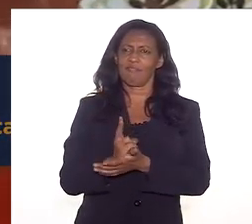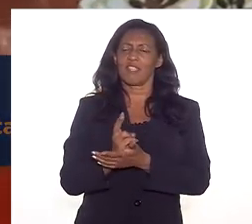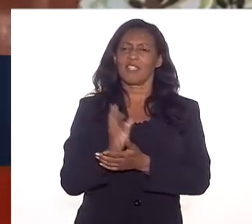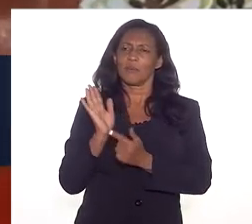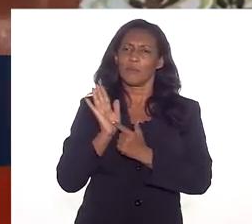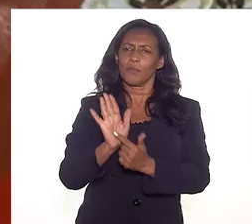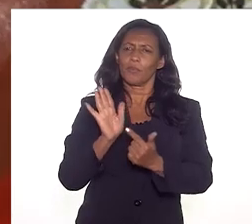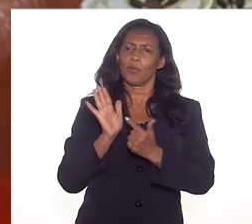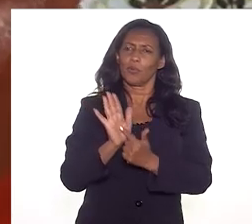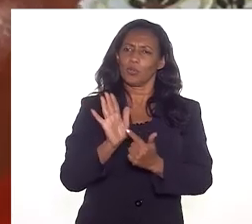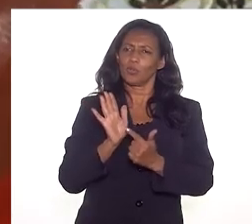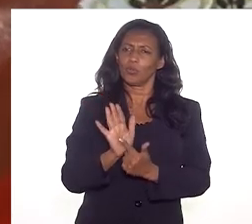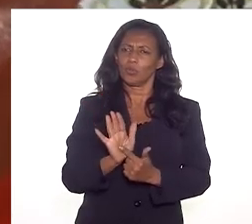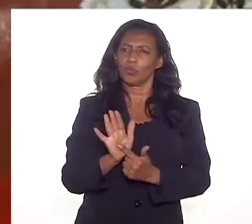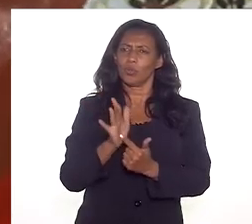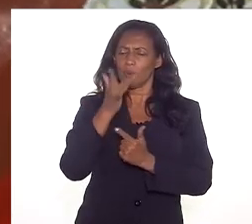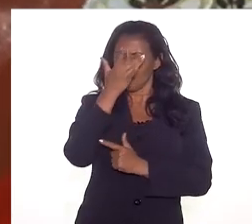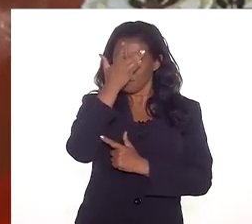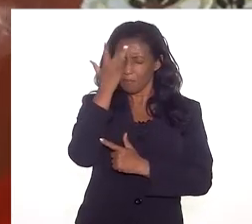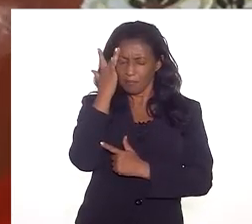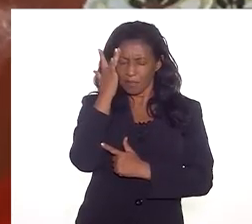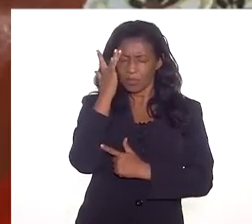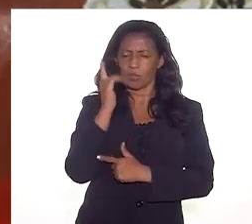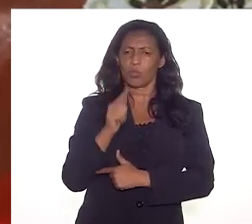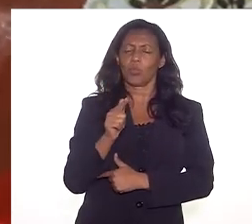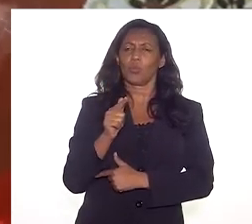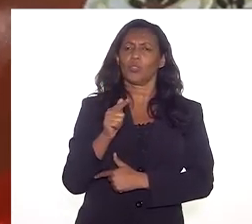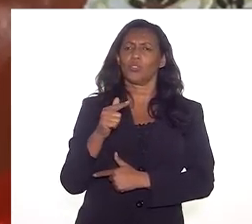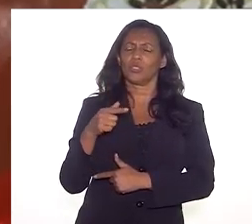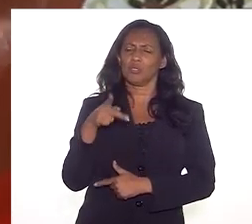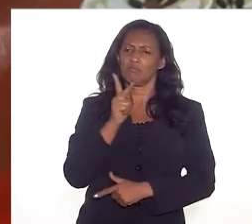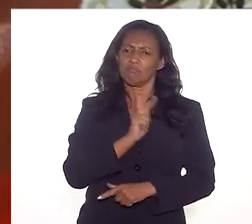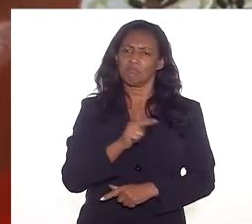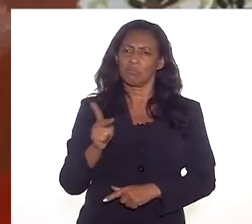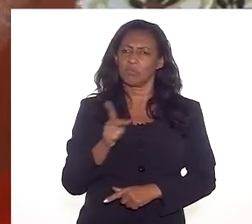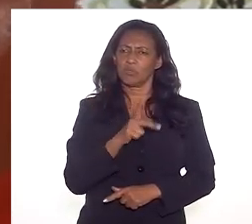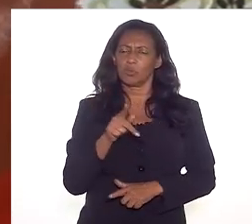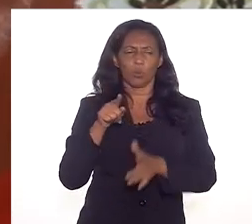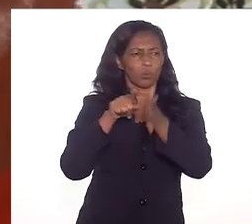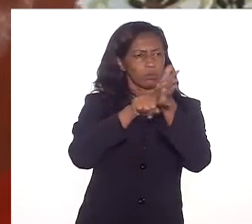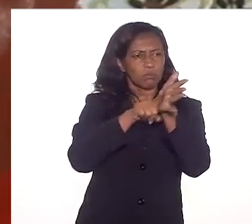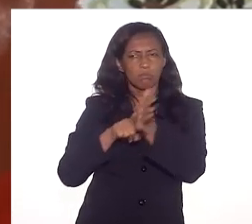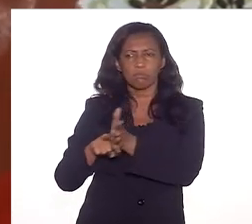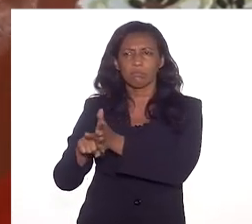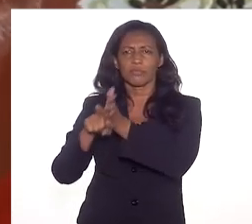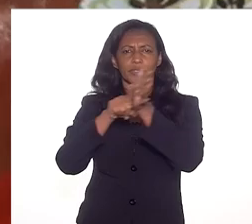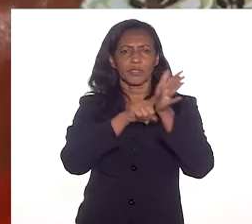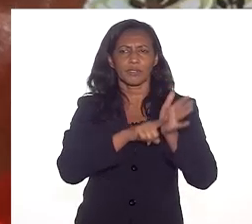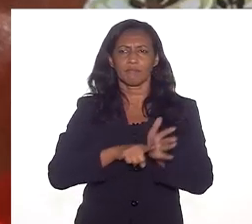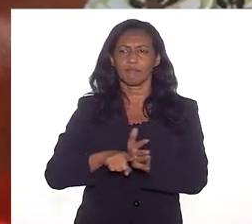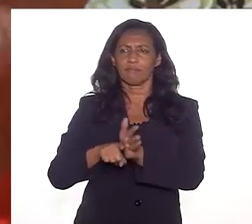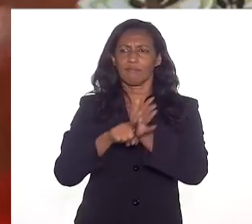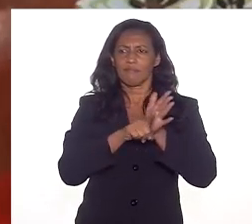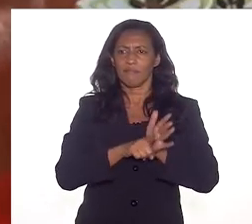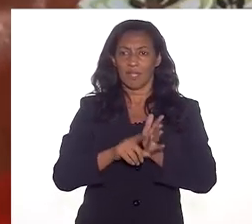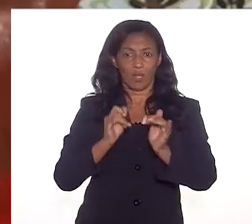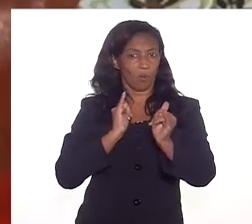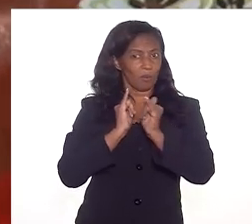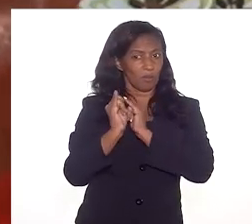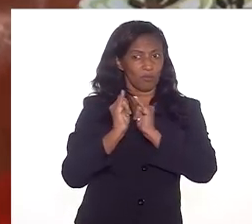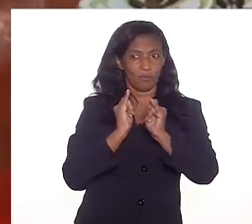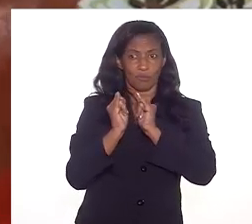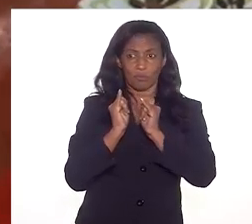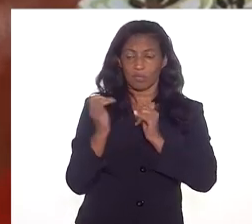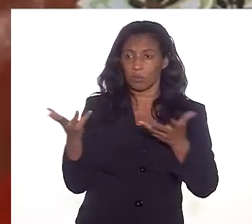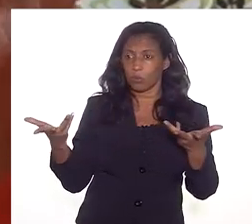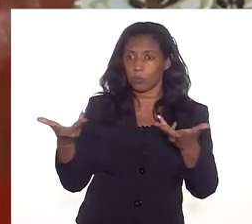muita referência ao pessoal que lida com magistério, com pesquisa, né? É uma fonte